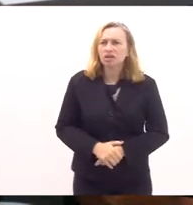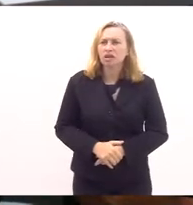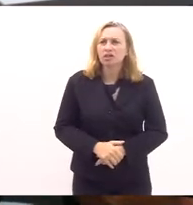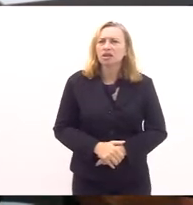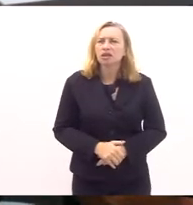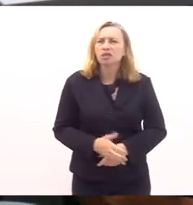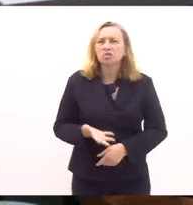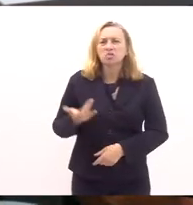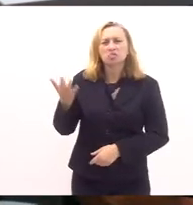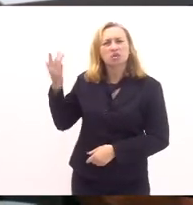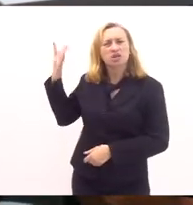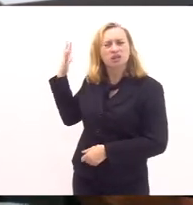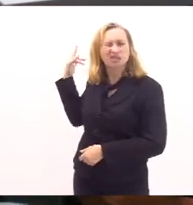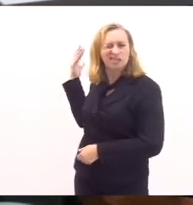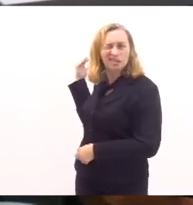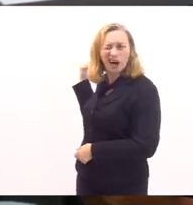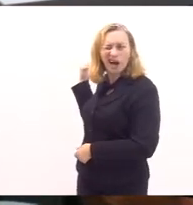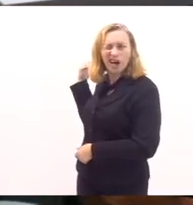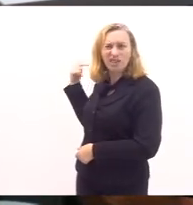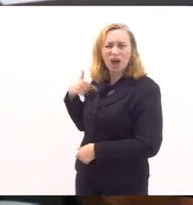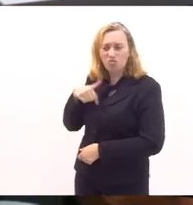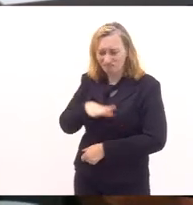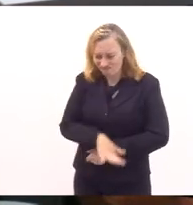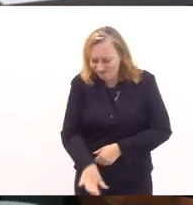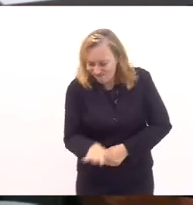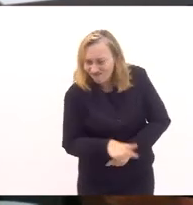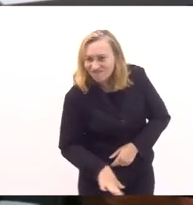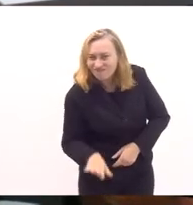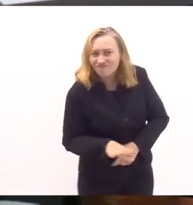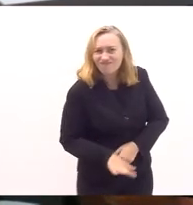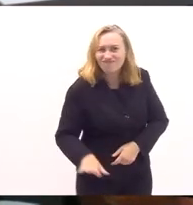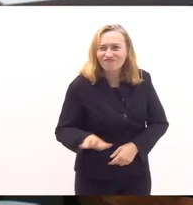Desde a época que lá atrás, quando eu era criança,